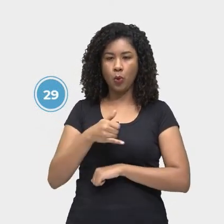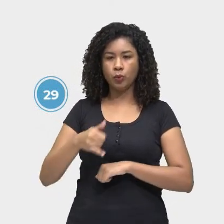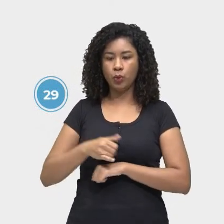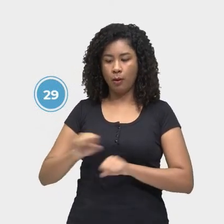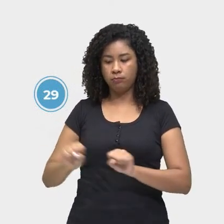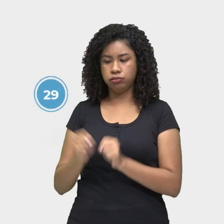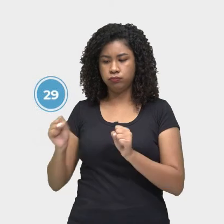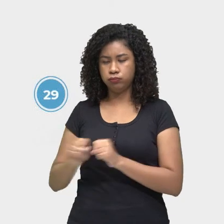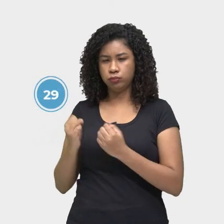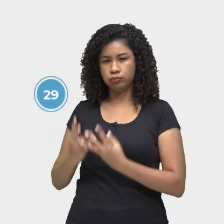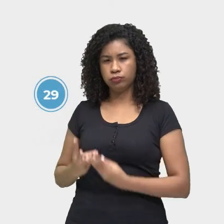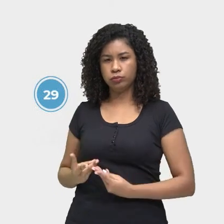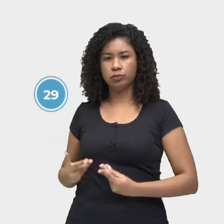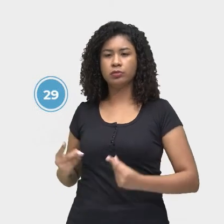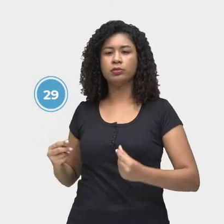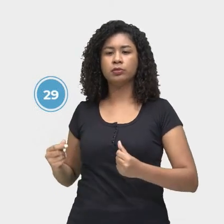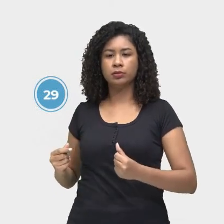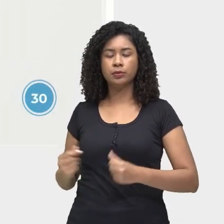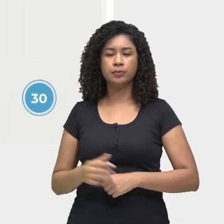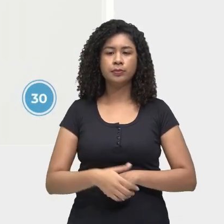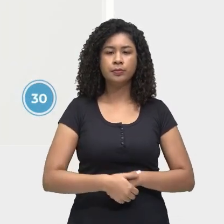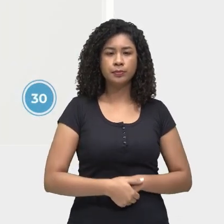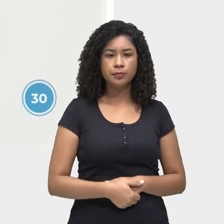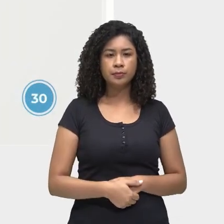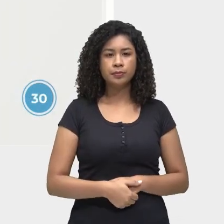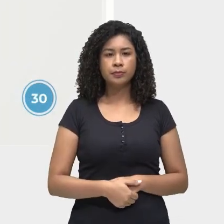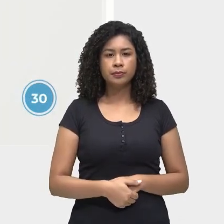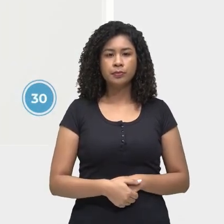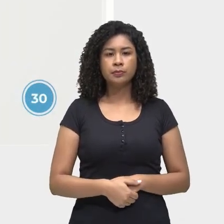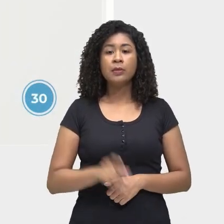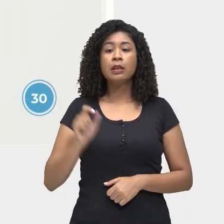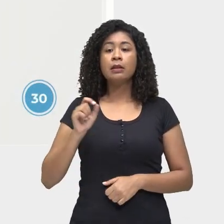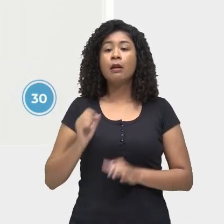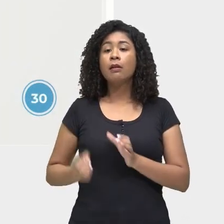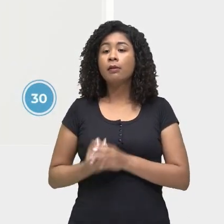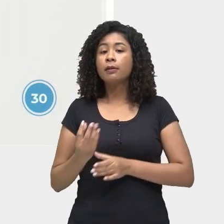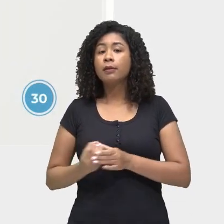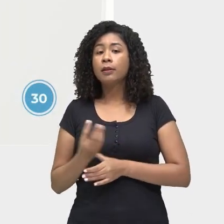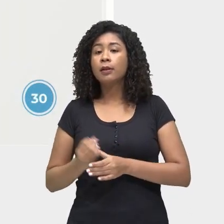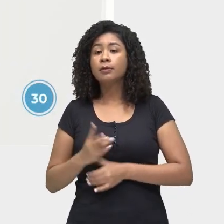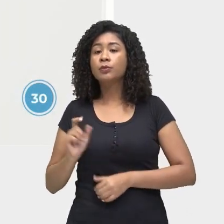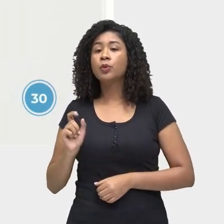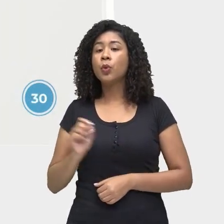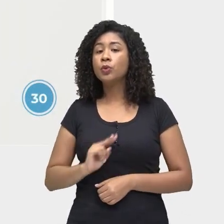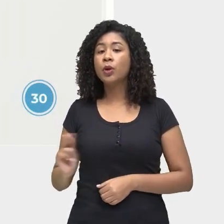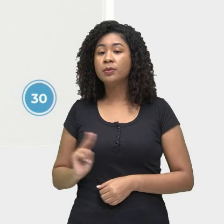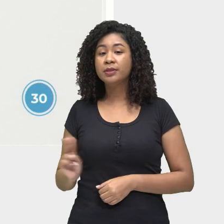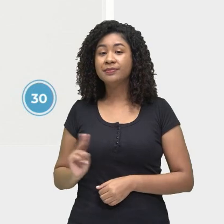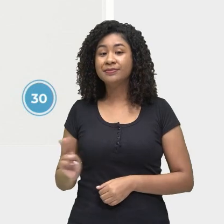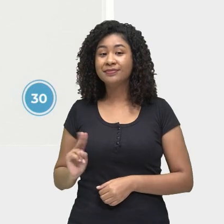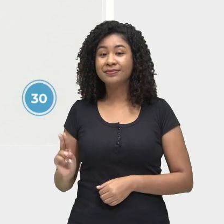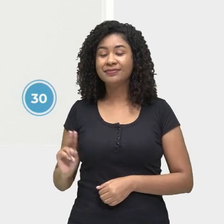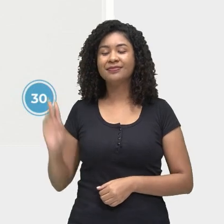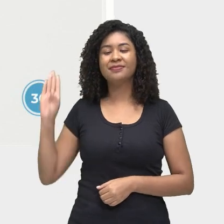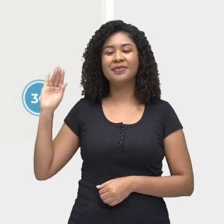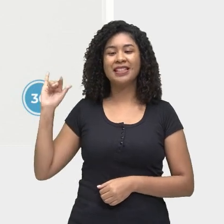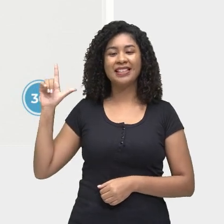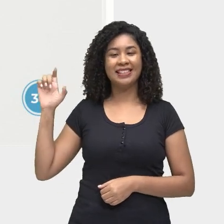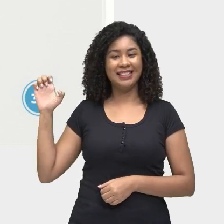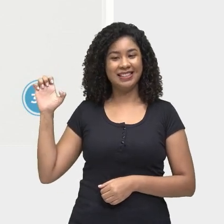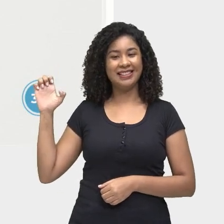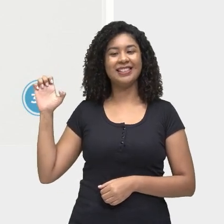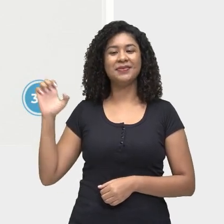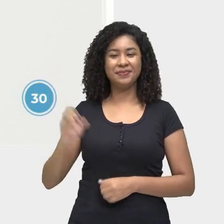observar aí, quem é produzida pelo fígado e armazenada lá na vesícula biliar é a